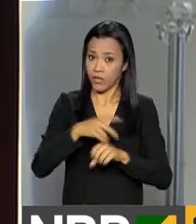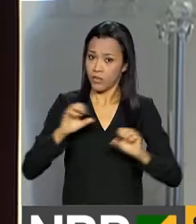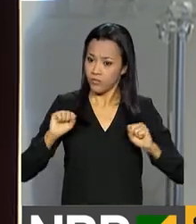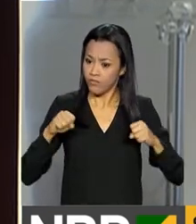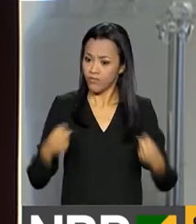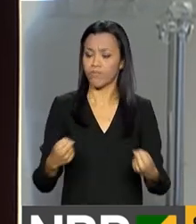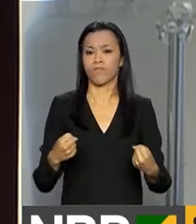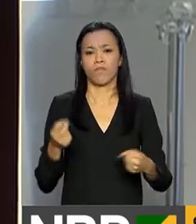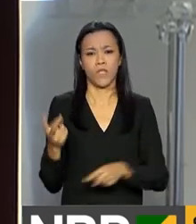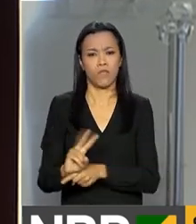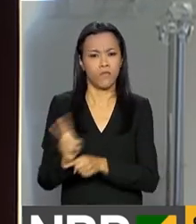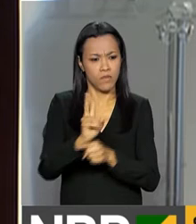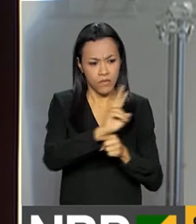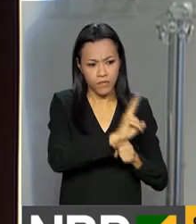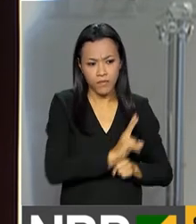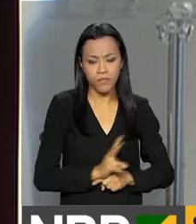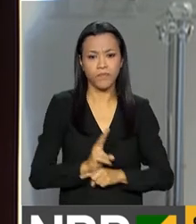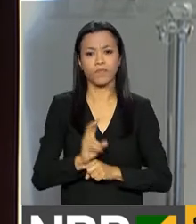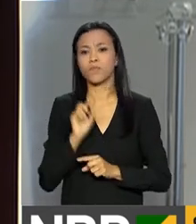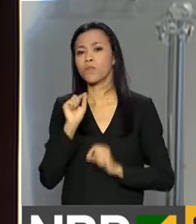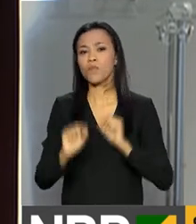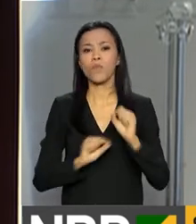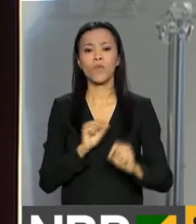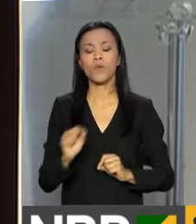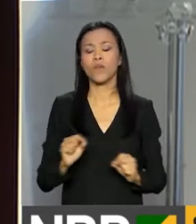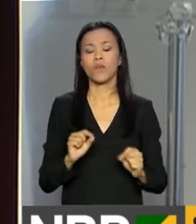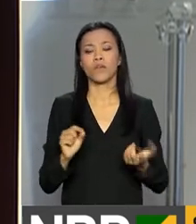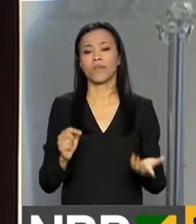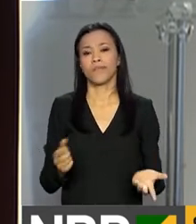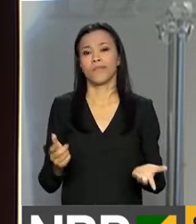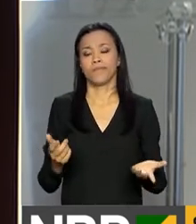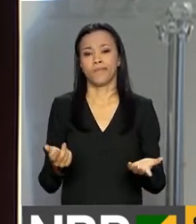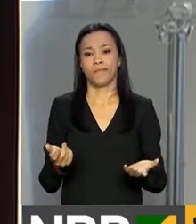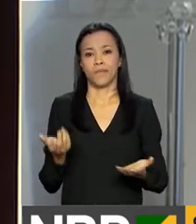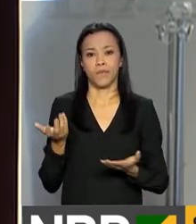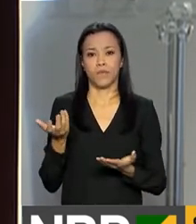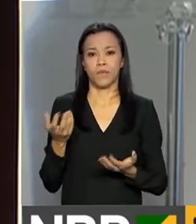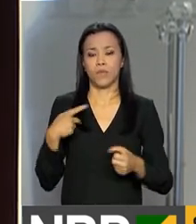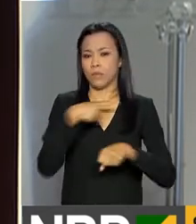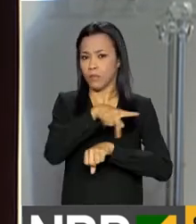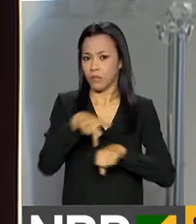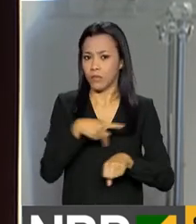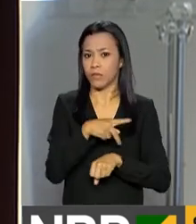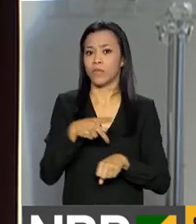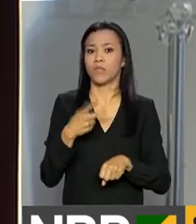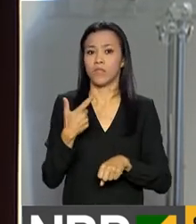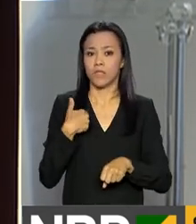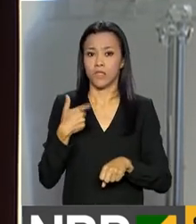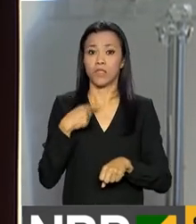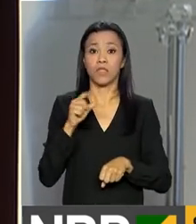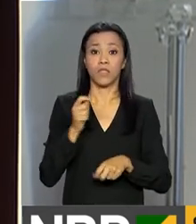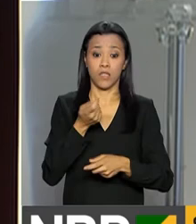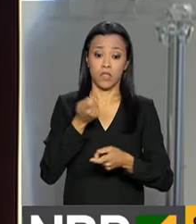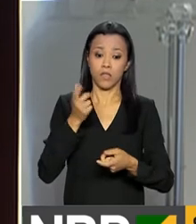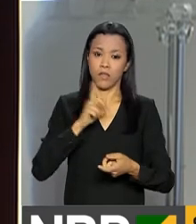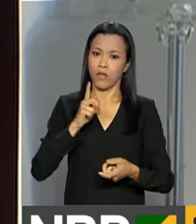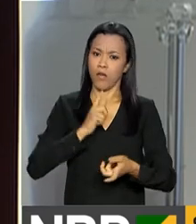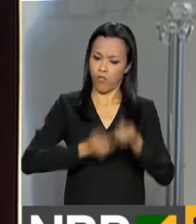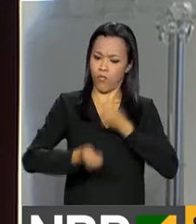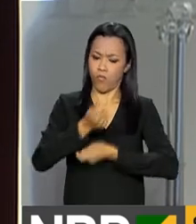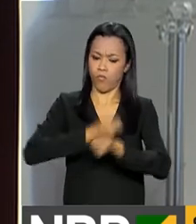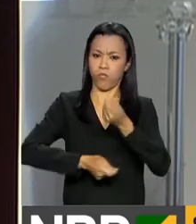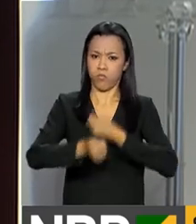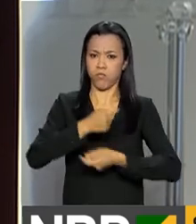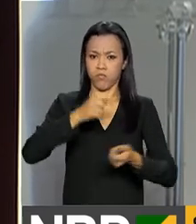regulador, fiscalizador, do que um Estado que comande a economia brasileira. Então, o nosso